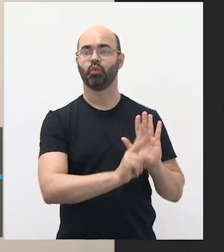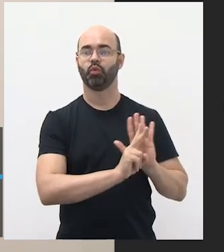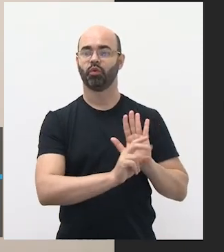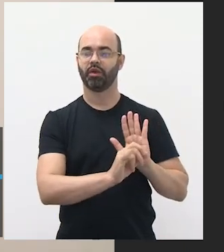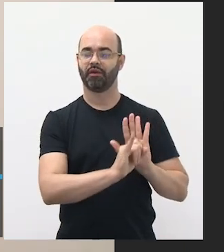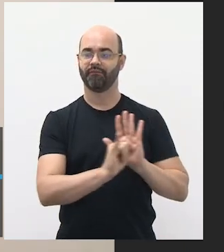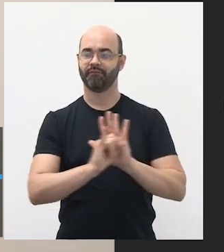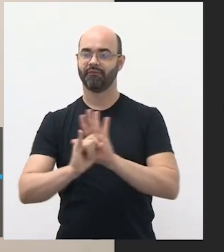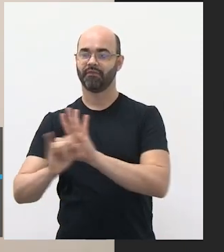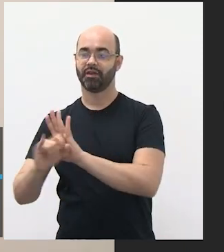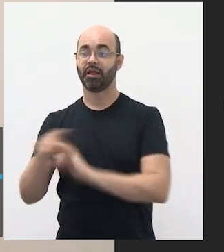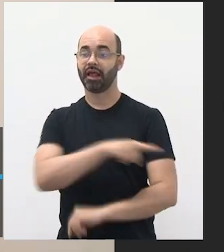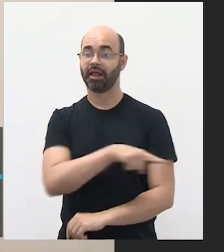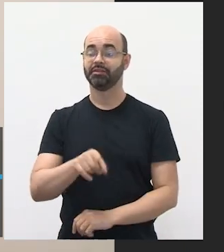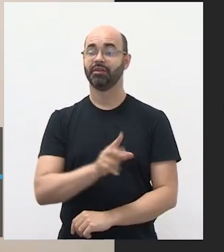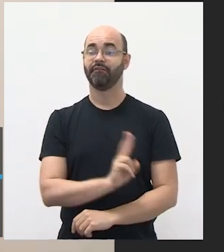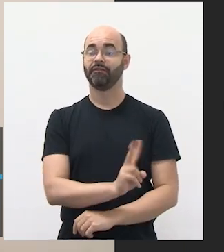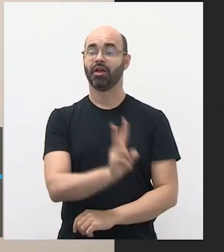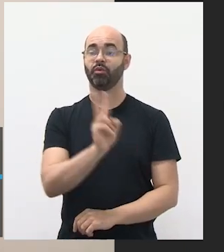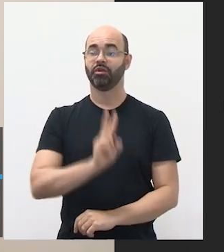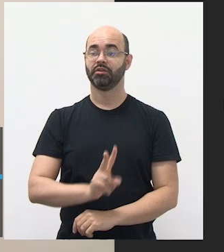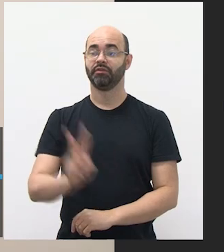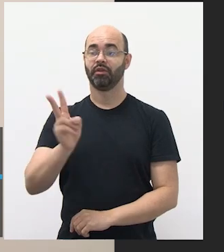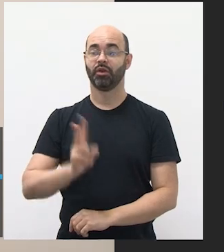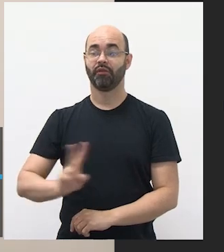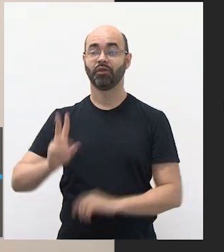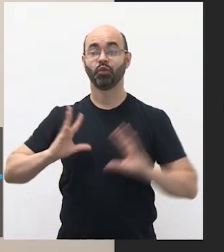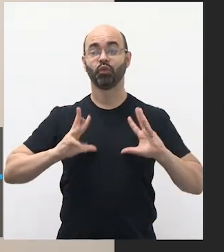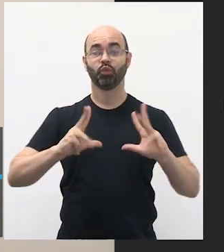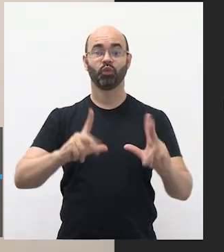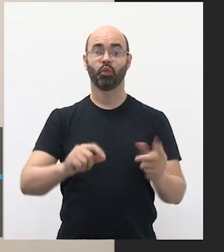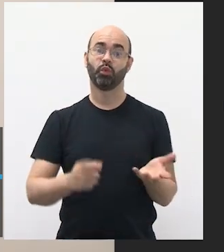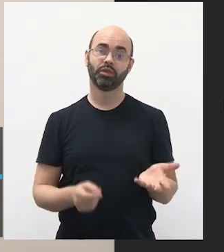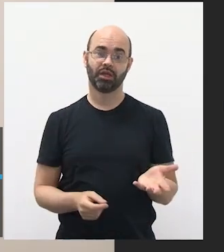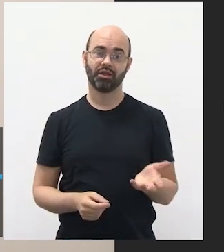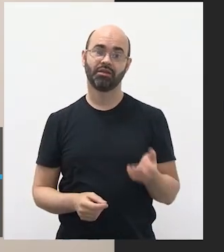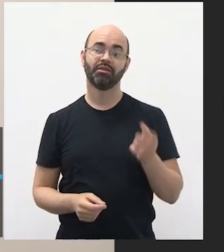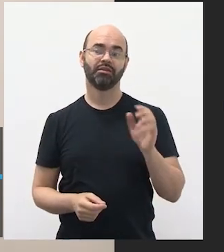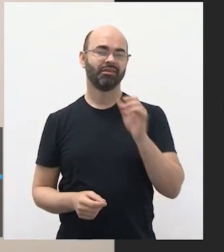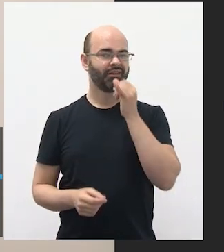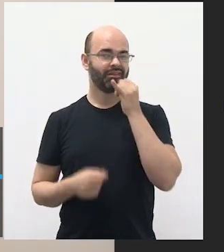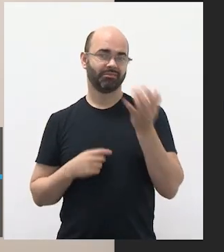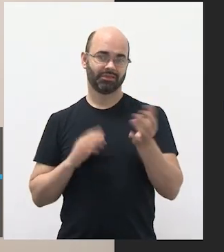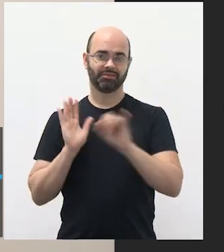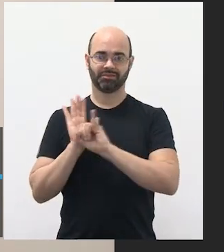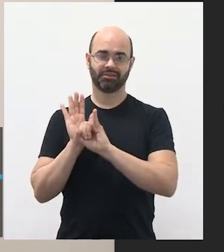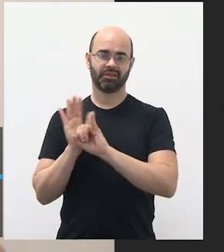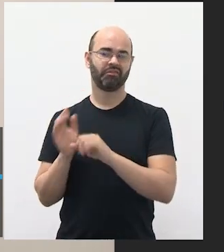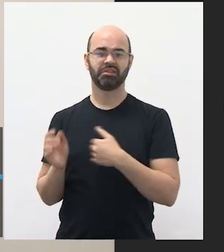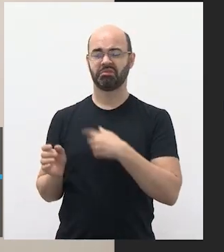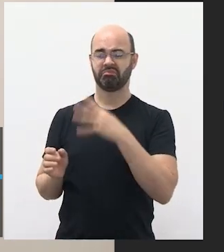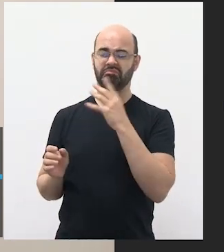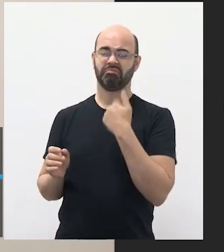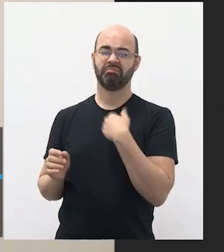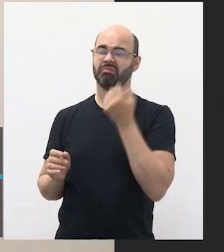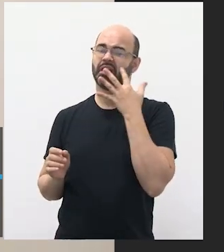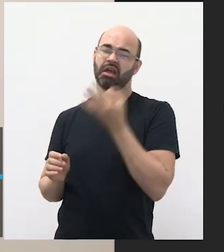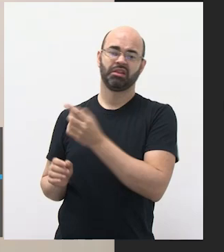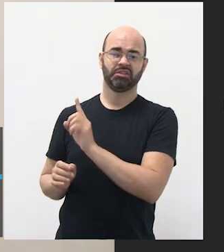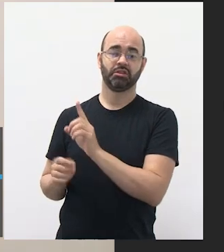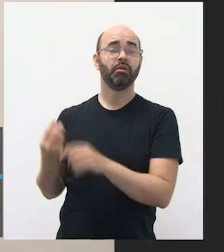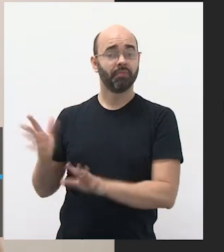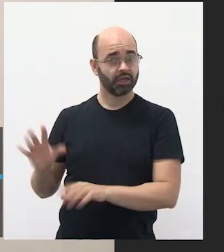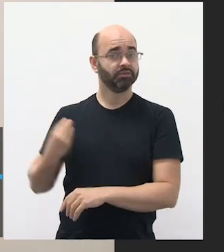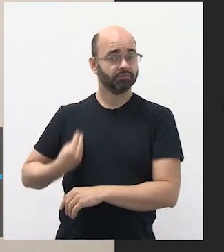identidades. O fato de eu não reconhecer as identidades não quer dizer que elas não existam. Então, a escola não deve ser